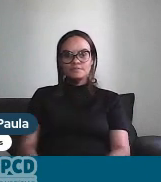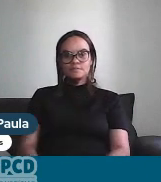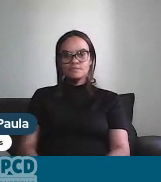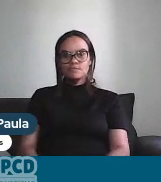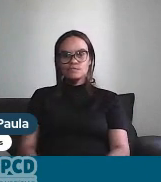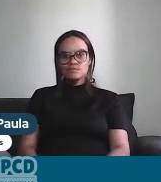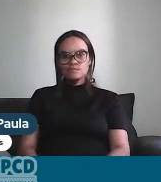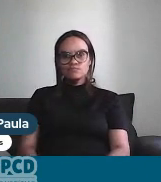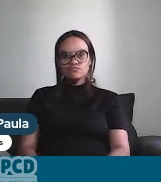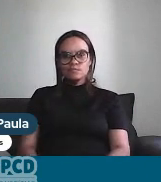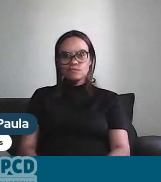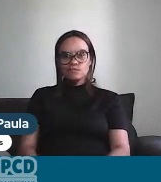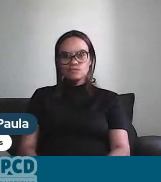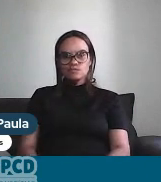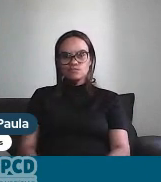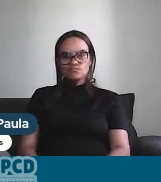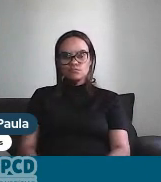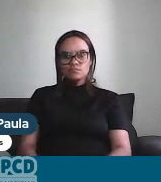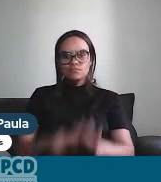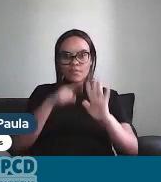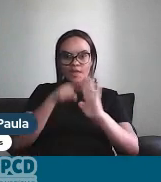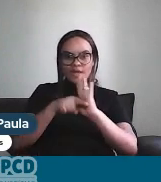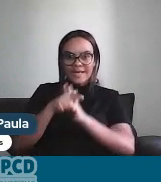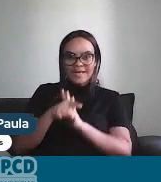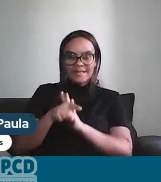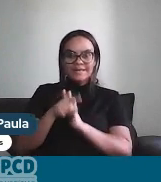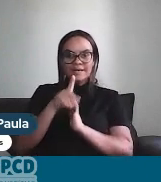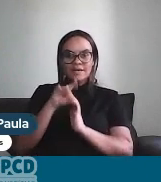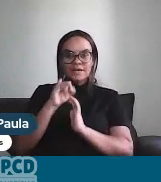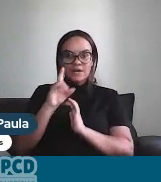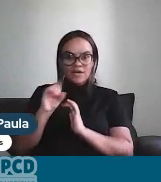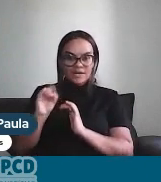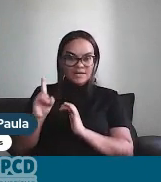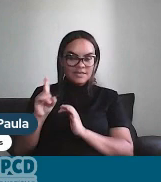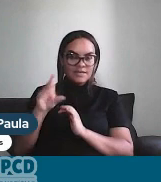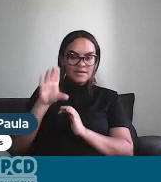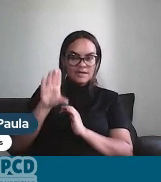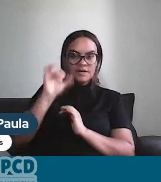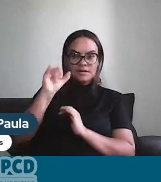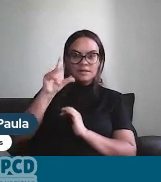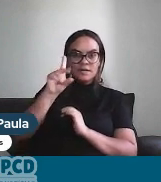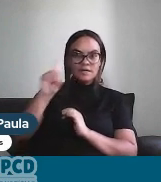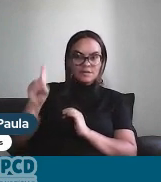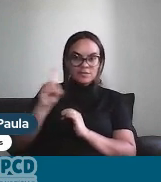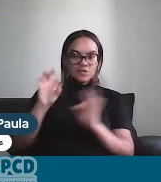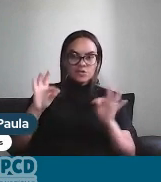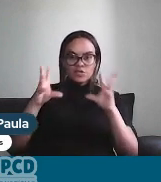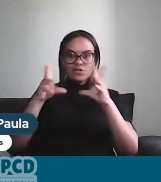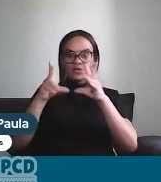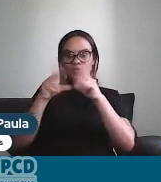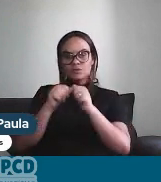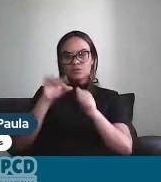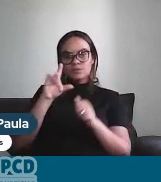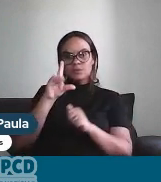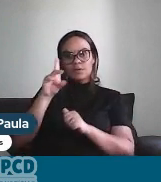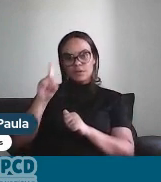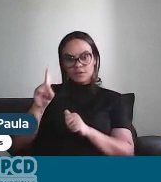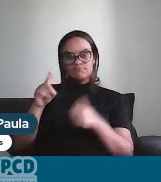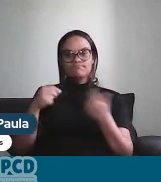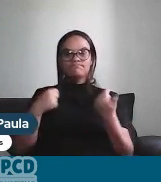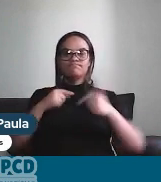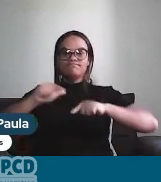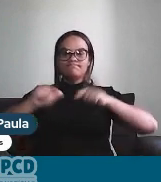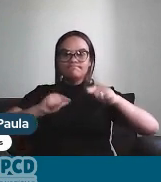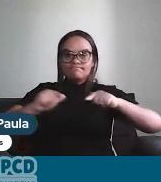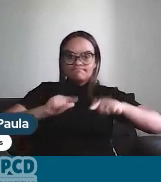perguntas, elas vêm da Classificação Internacional de Funcionalidade. E são todas elas trabalhadas